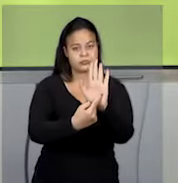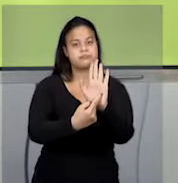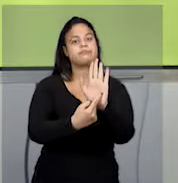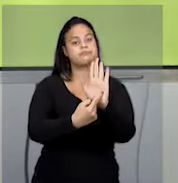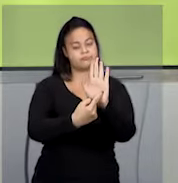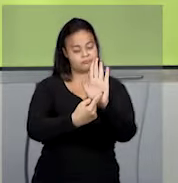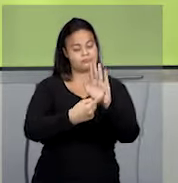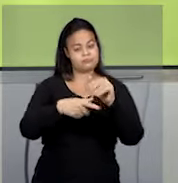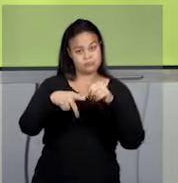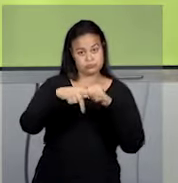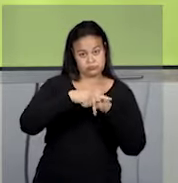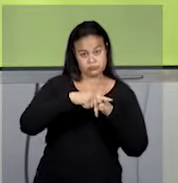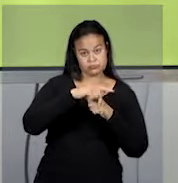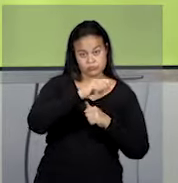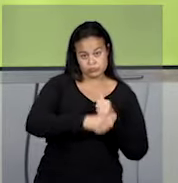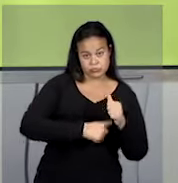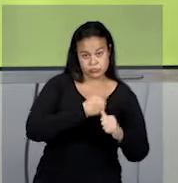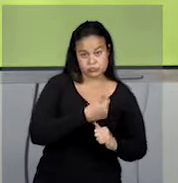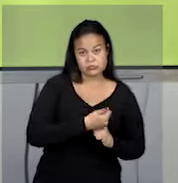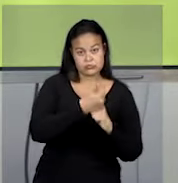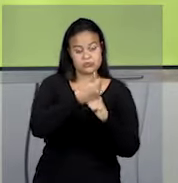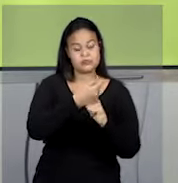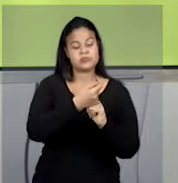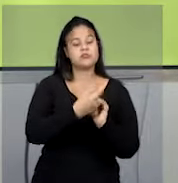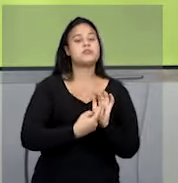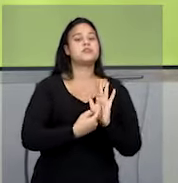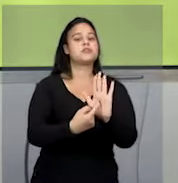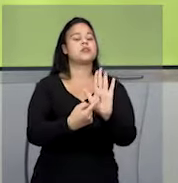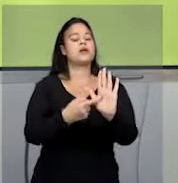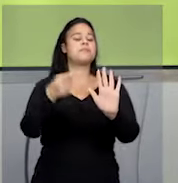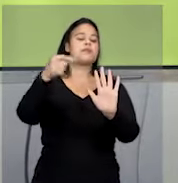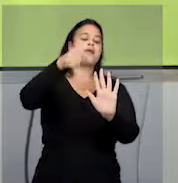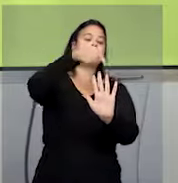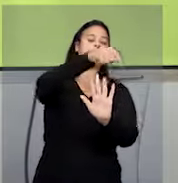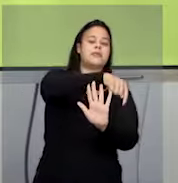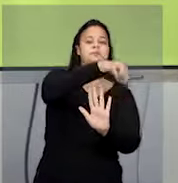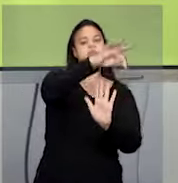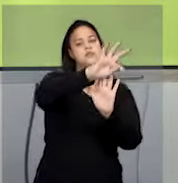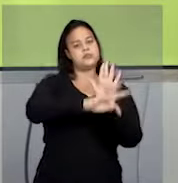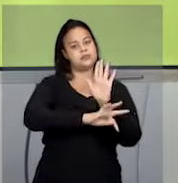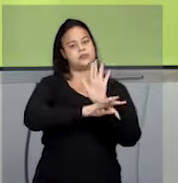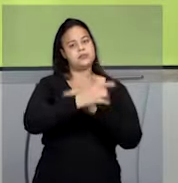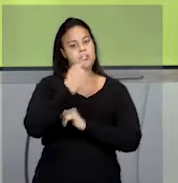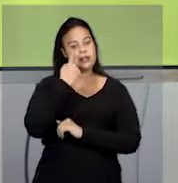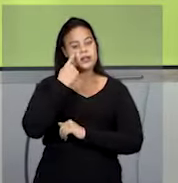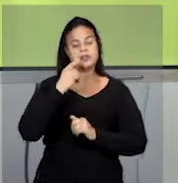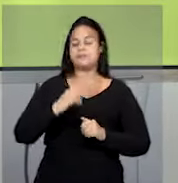se caracteriza por substituir ou indicar alguma coisa no texto. Vamos ver.